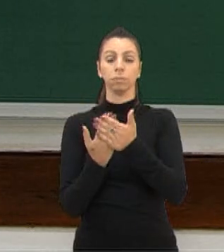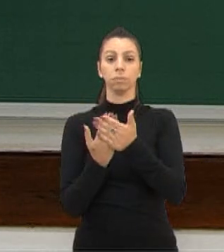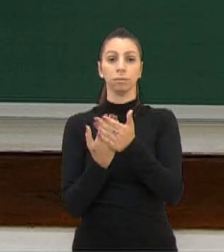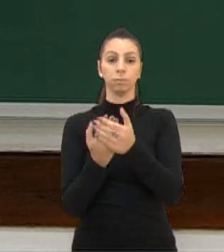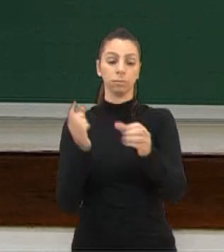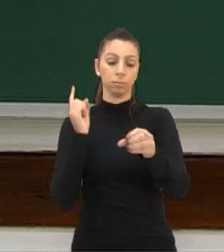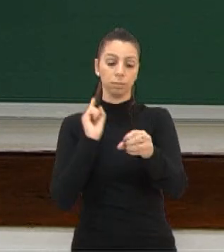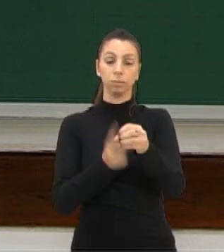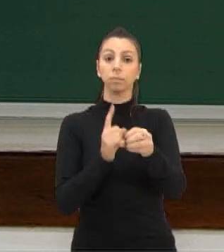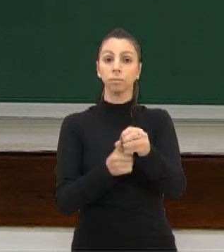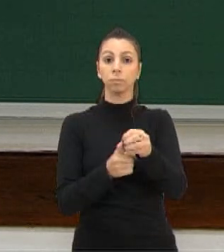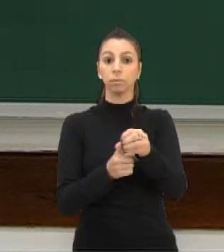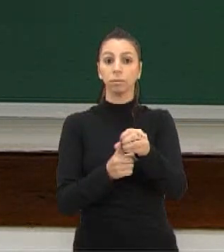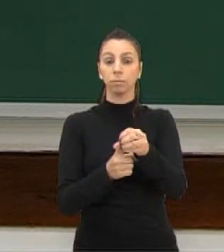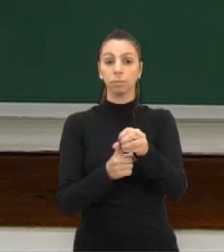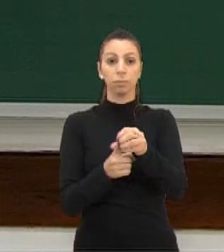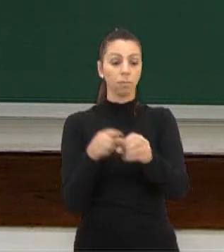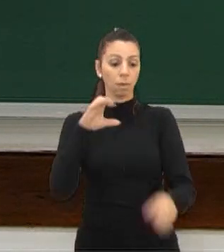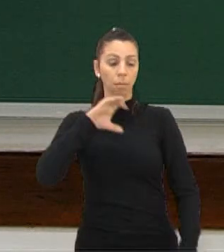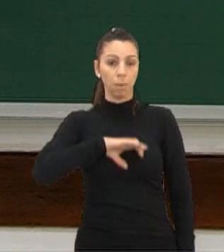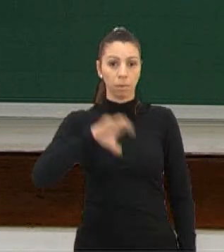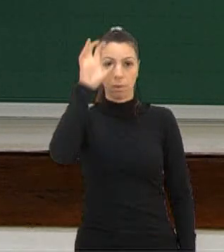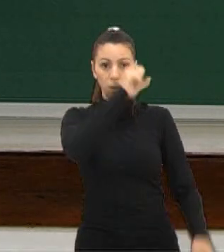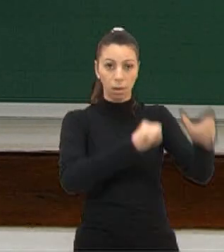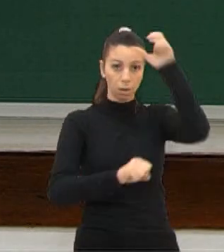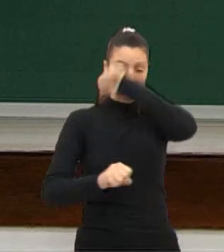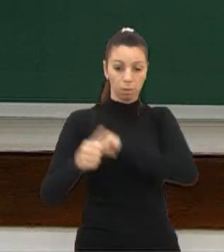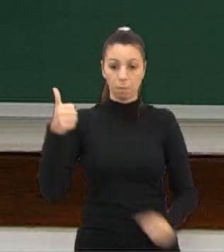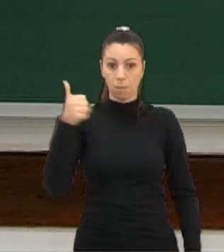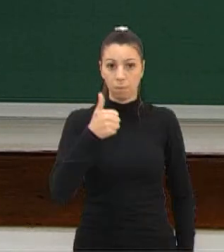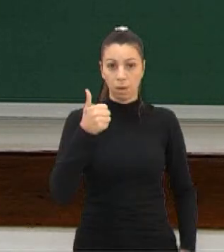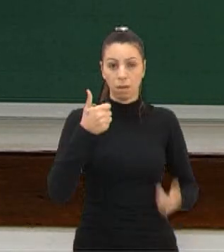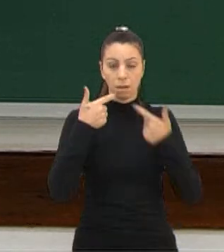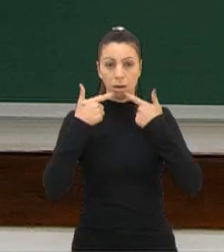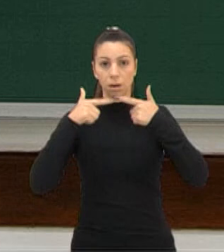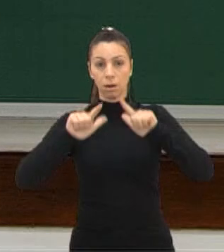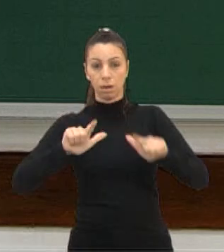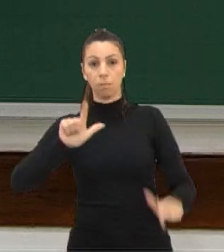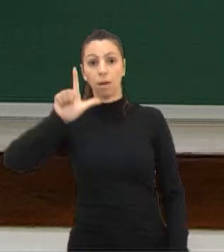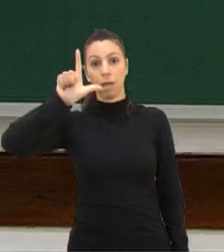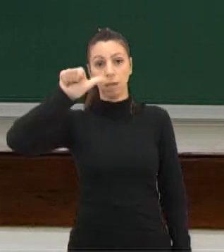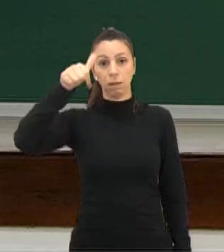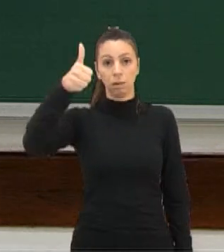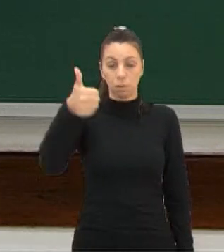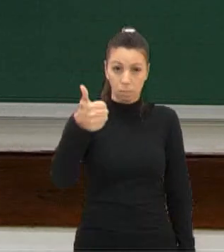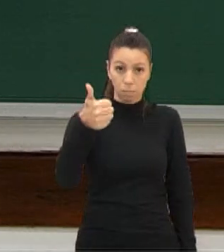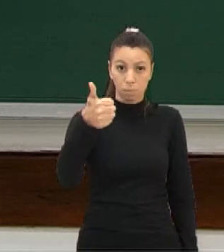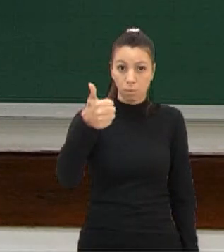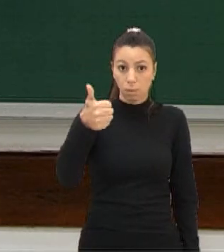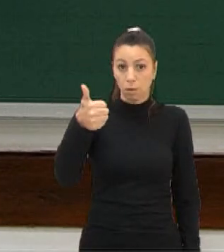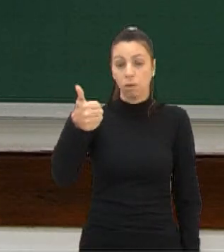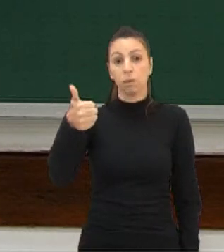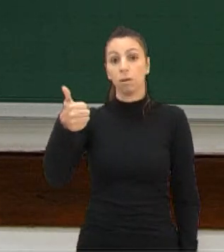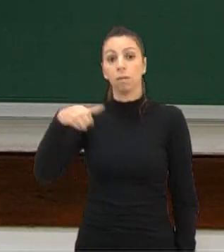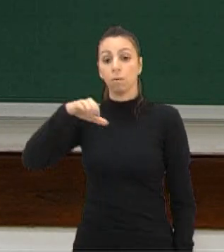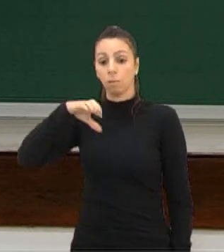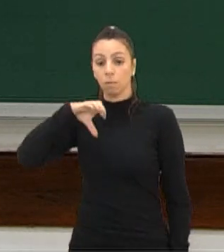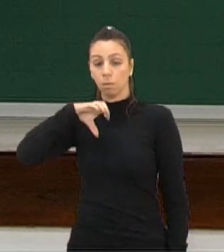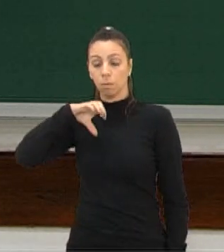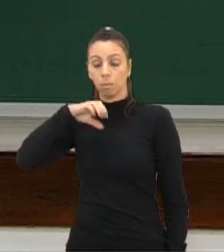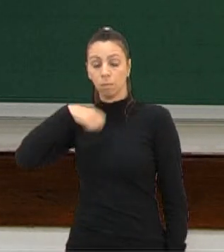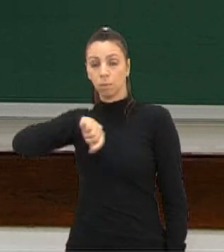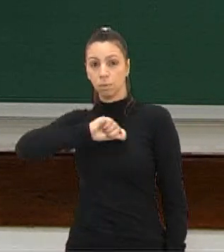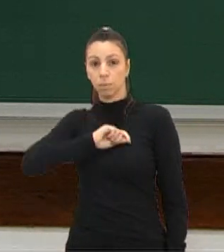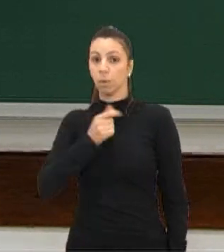aprender o português como uma primeira língua ali, né, e temos também o inglês, o espanhol, né, como uma outra língua, também importante. Para